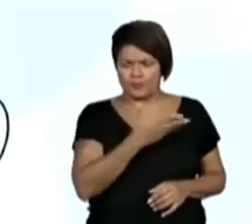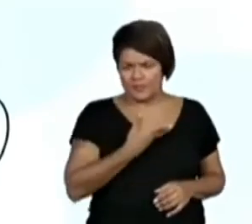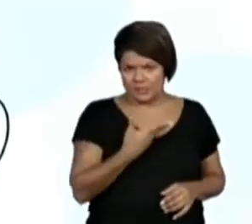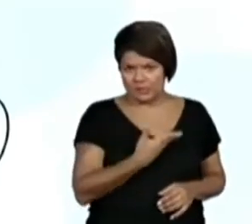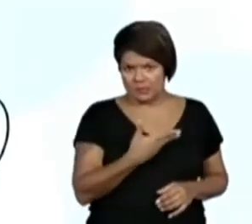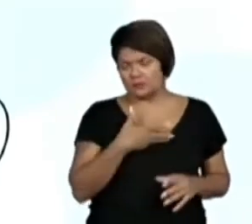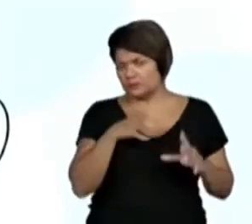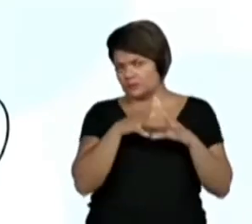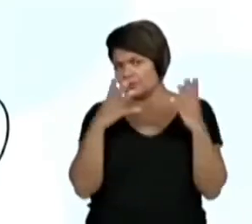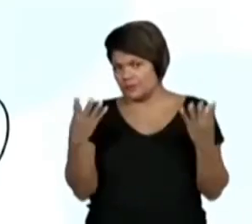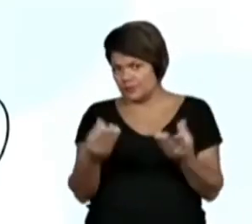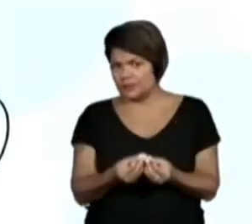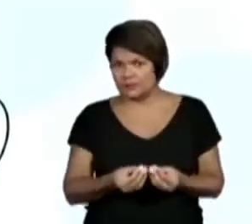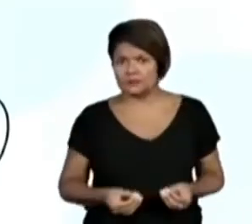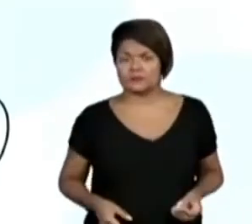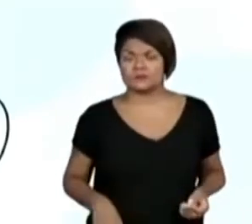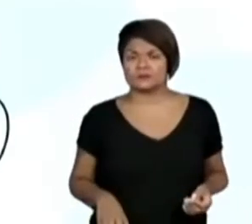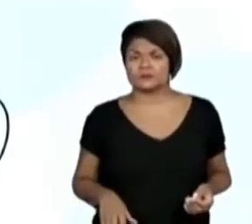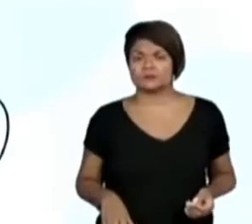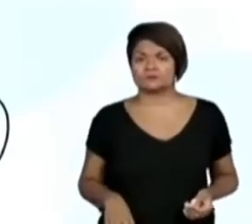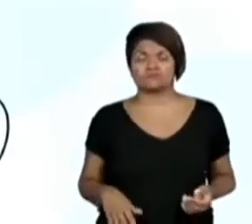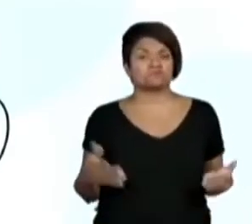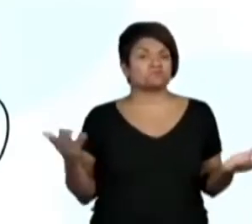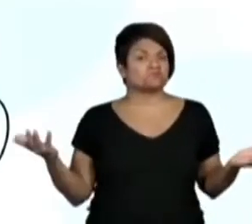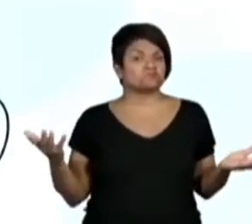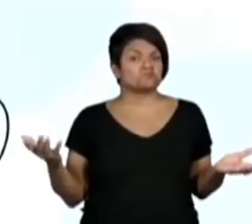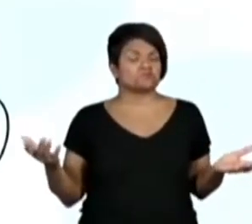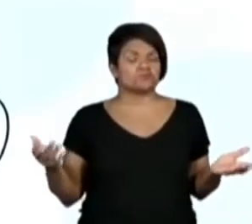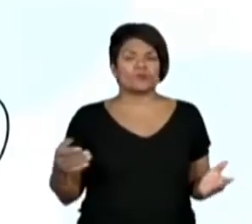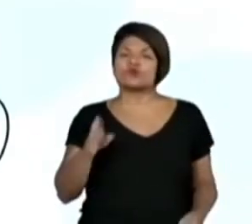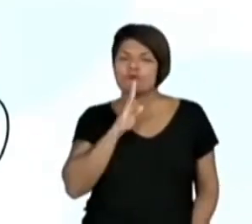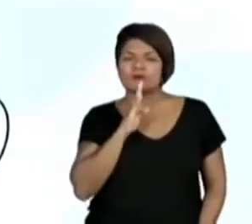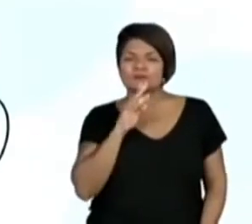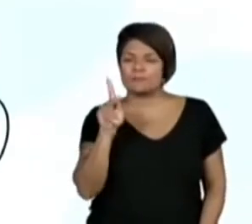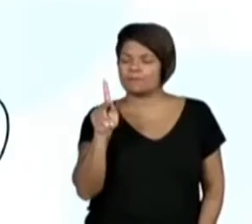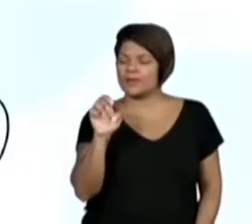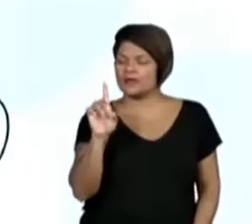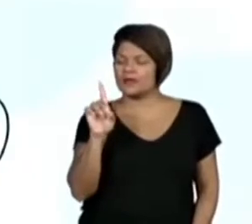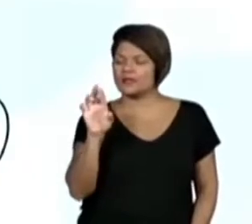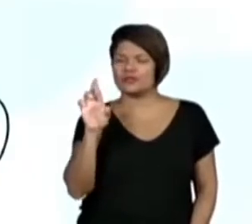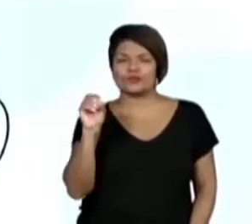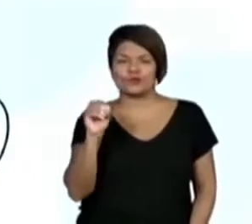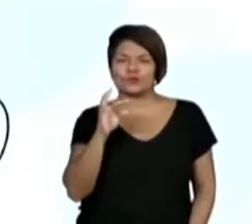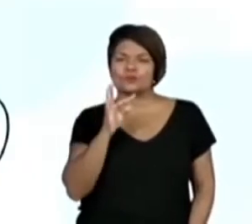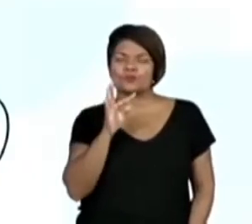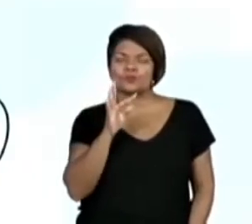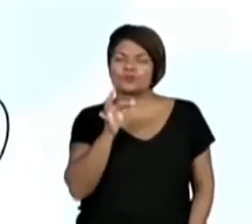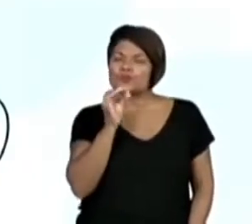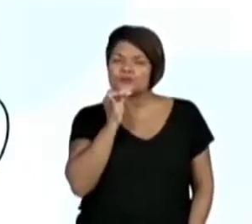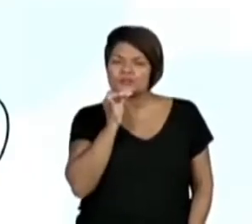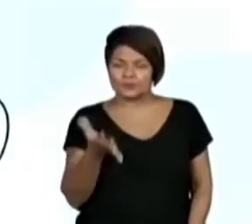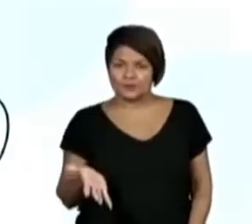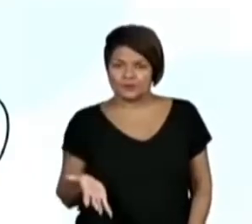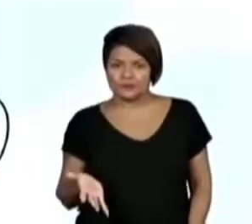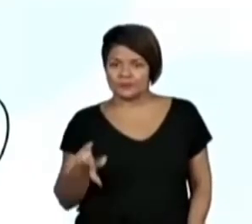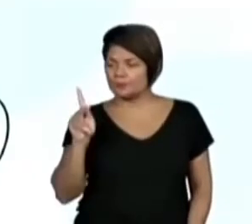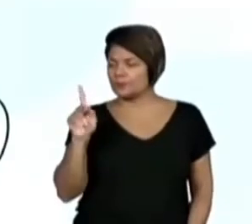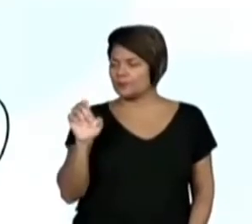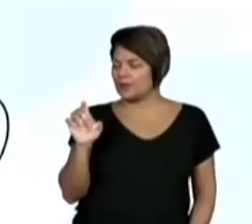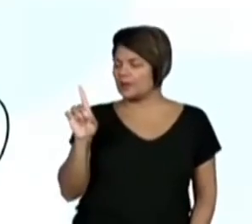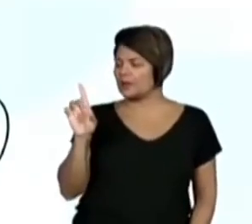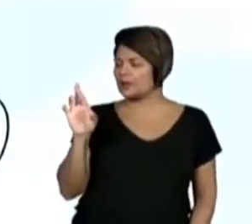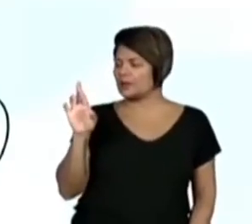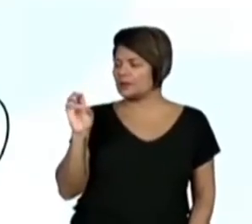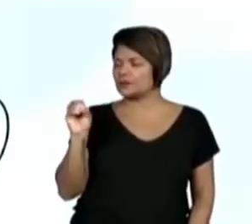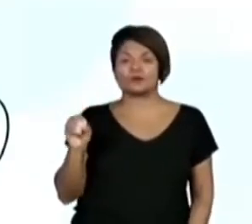nossos familiares. Será que alguém conhece um Pedro, por exemplo? Vou até escrever aqui. Você deu a dica do nome Pedro. Ó.